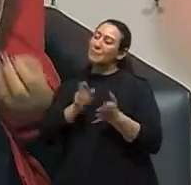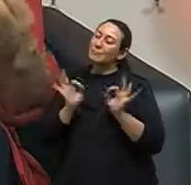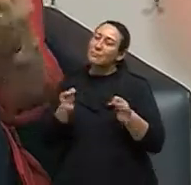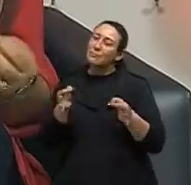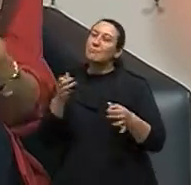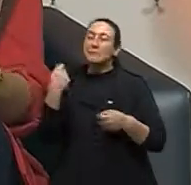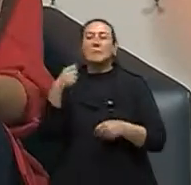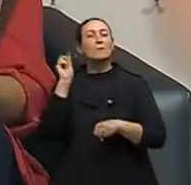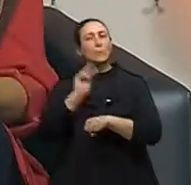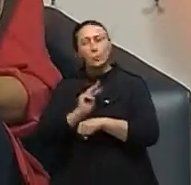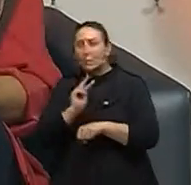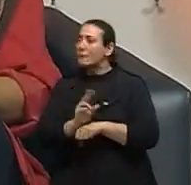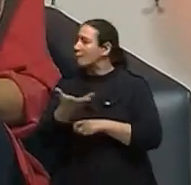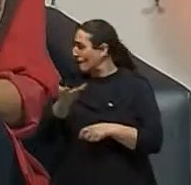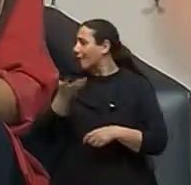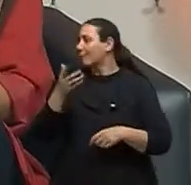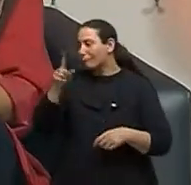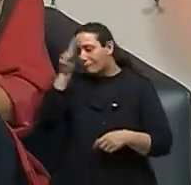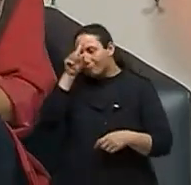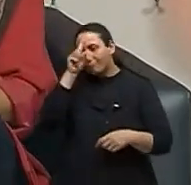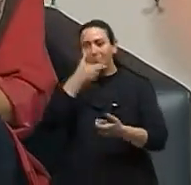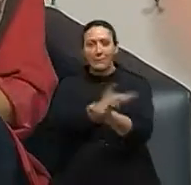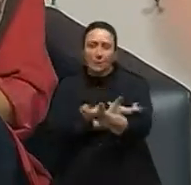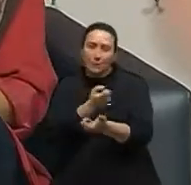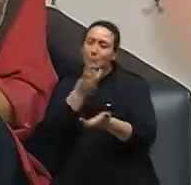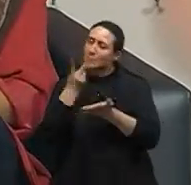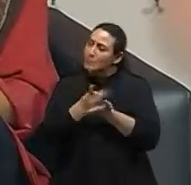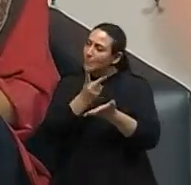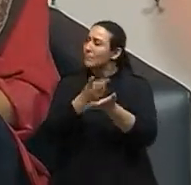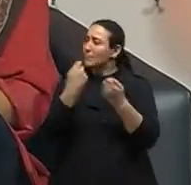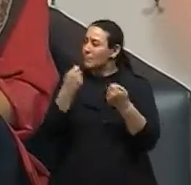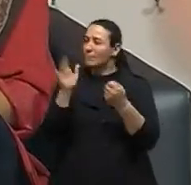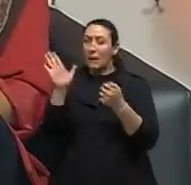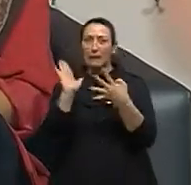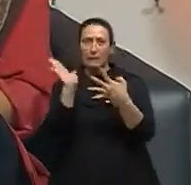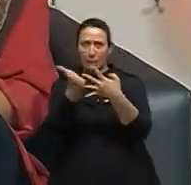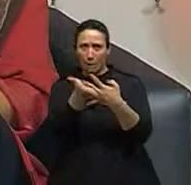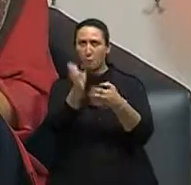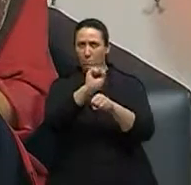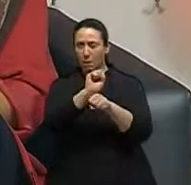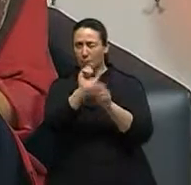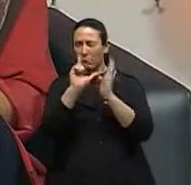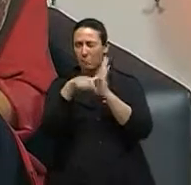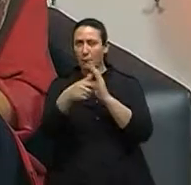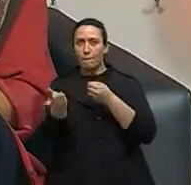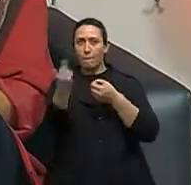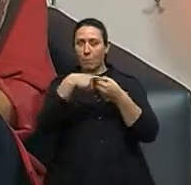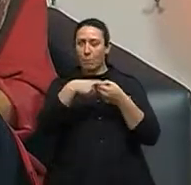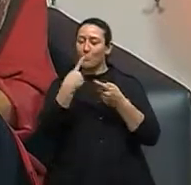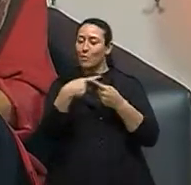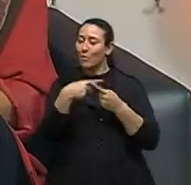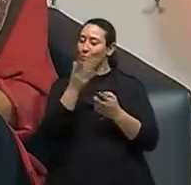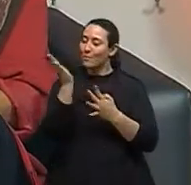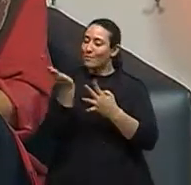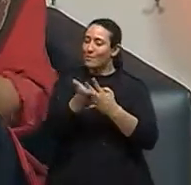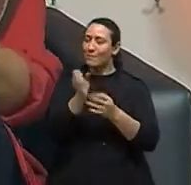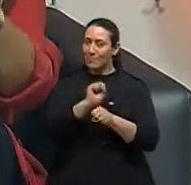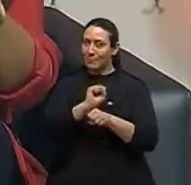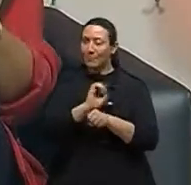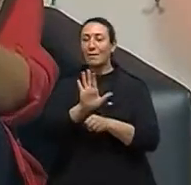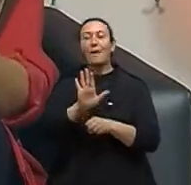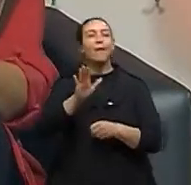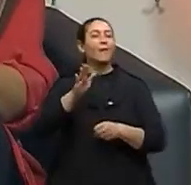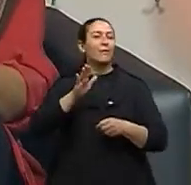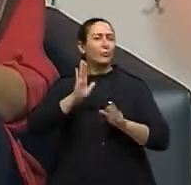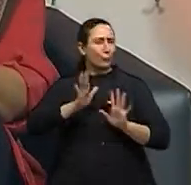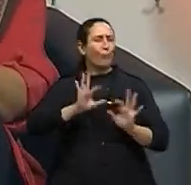cuidar e fazer os exames rotineiros Com certeza nós vamos um pequeno intervalo já voltamos que estamos só na metade do programa